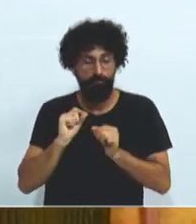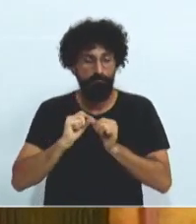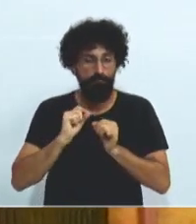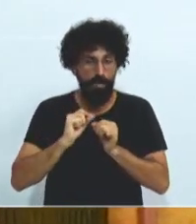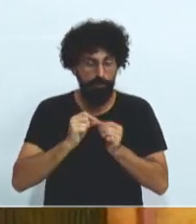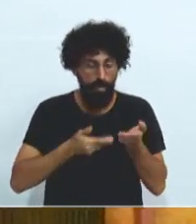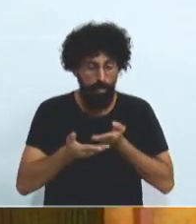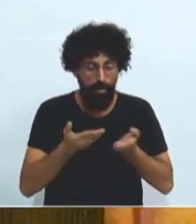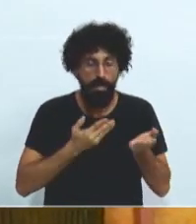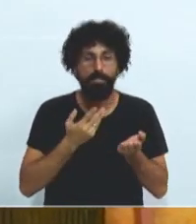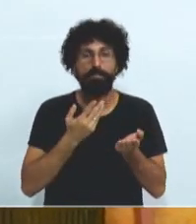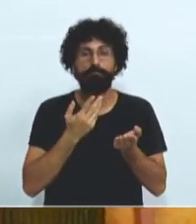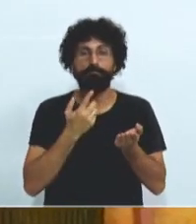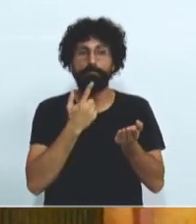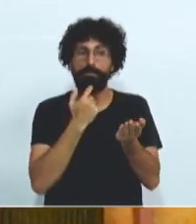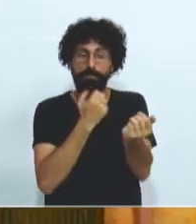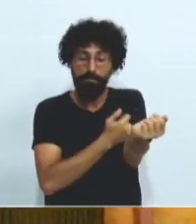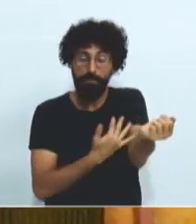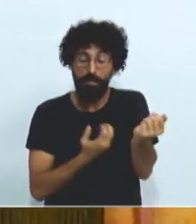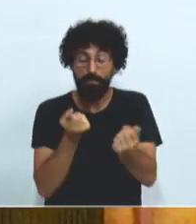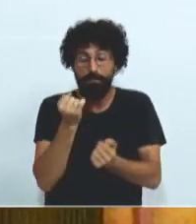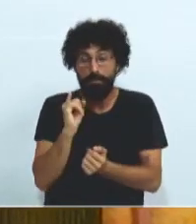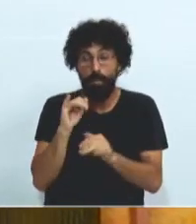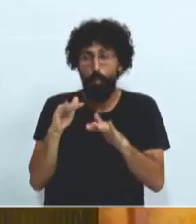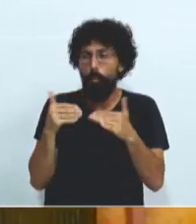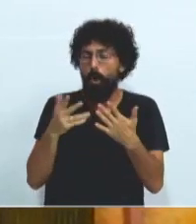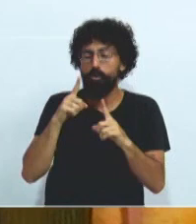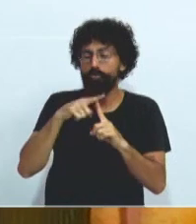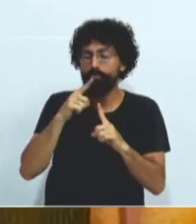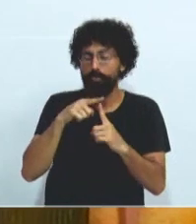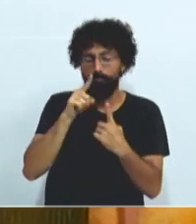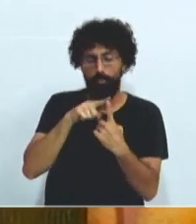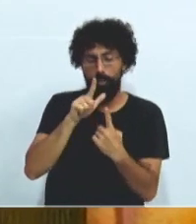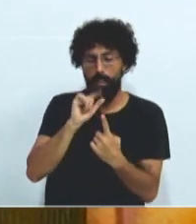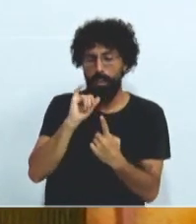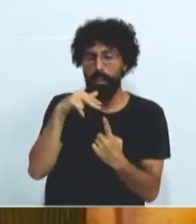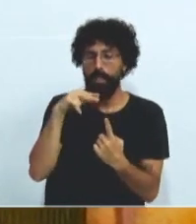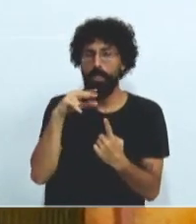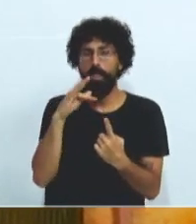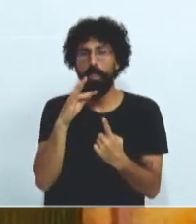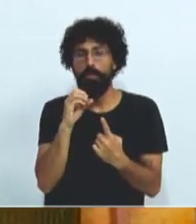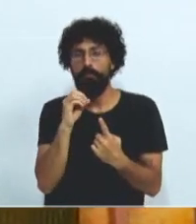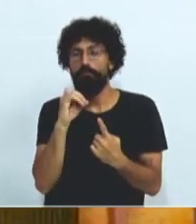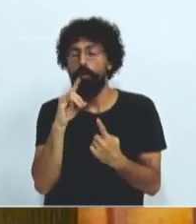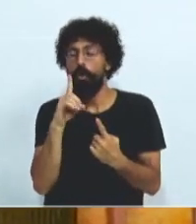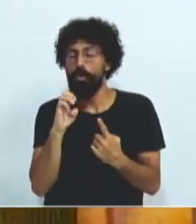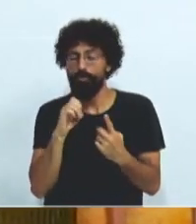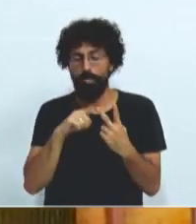também se é leucemia linfóide ou leucemia mieloide. Então, a gente tem uma vasta